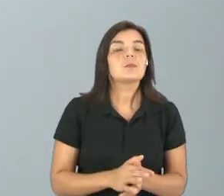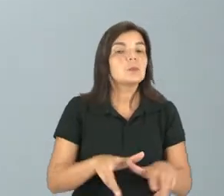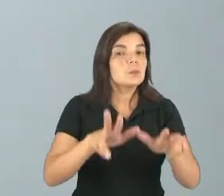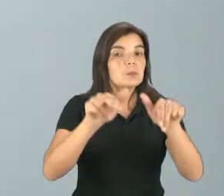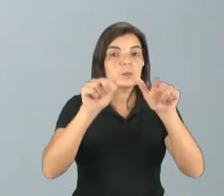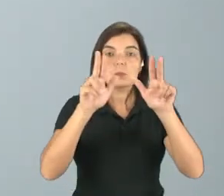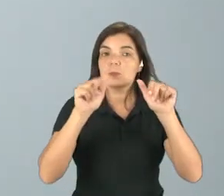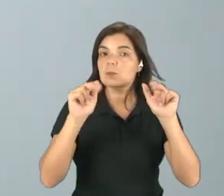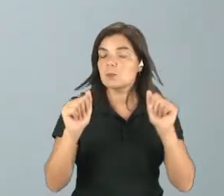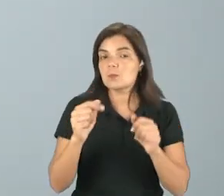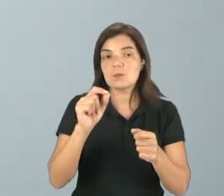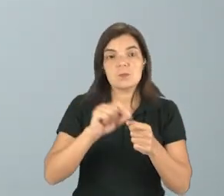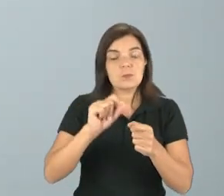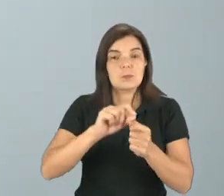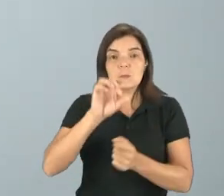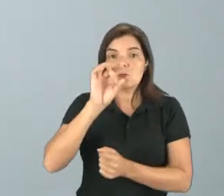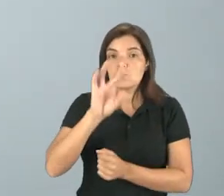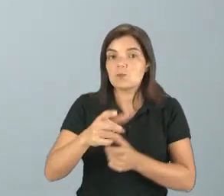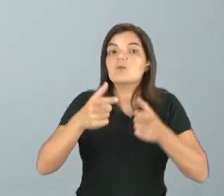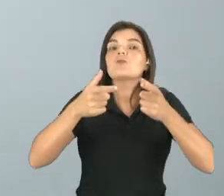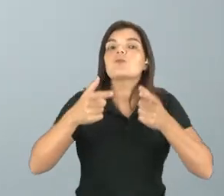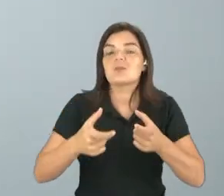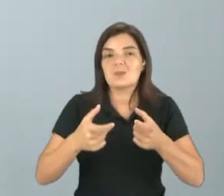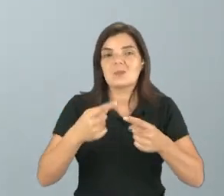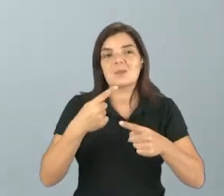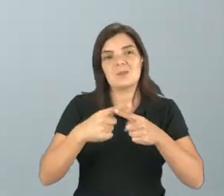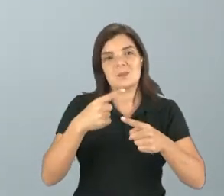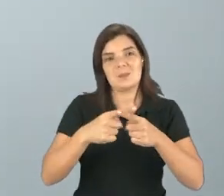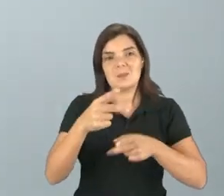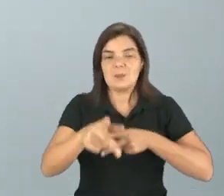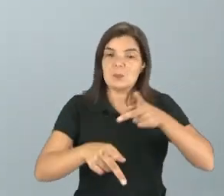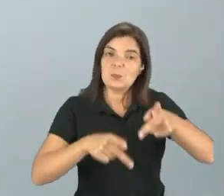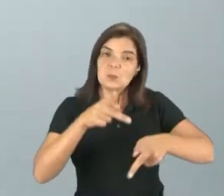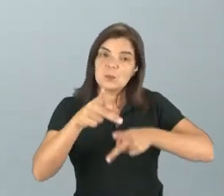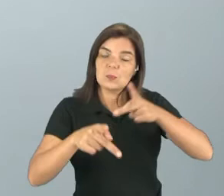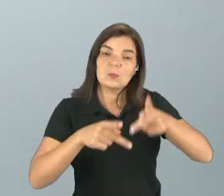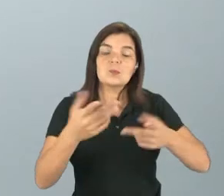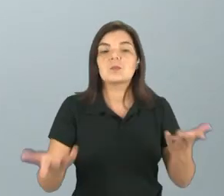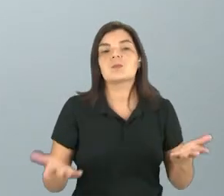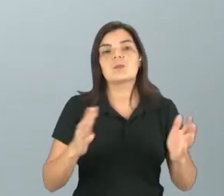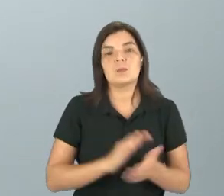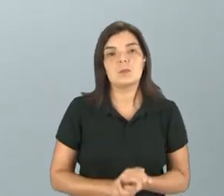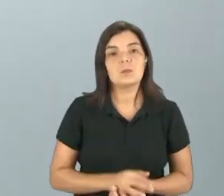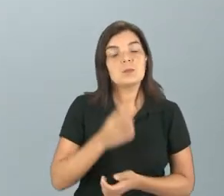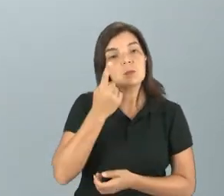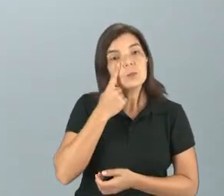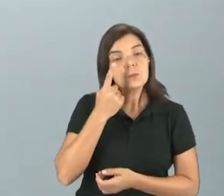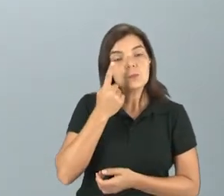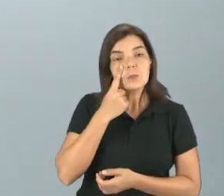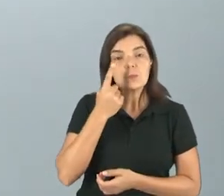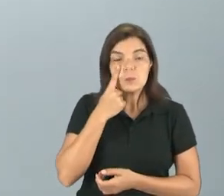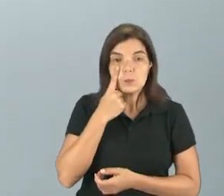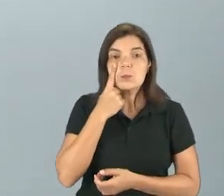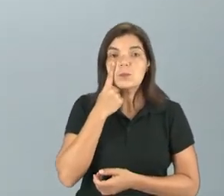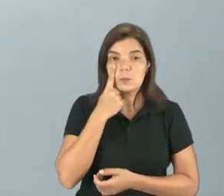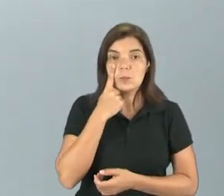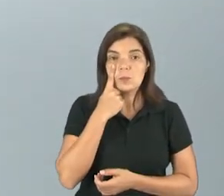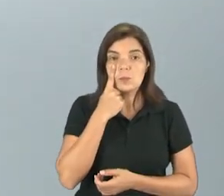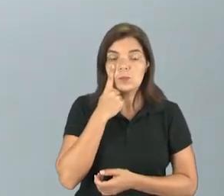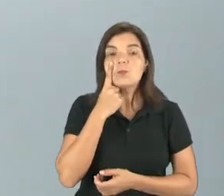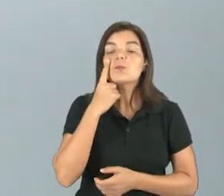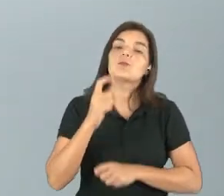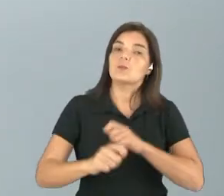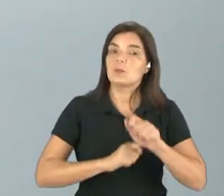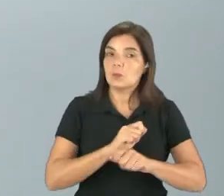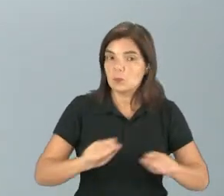Nunca é feito somente em um local por aquele povo. Então, quando a gente fala muito aqui no